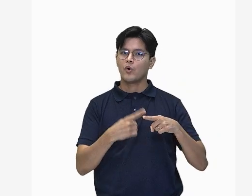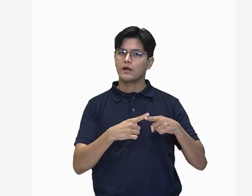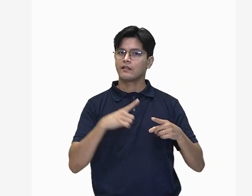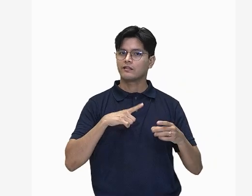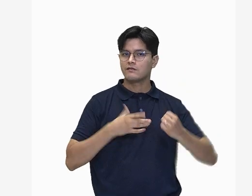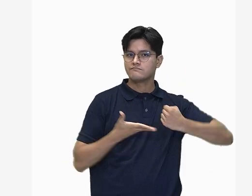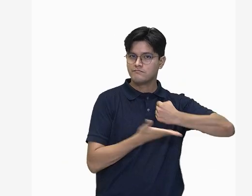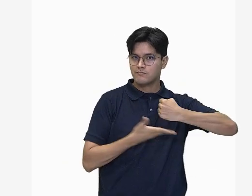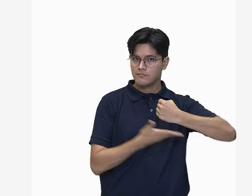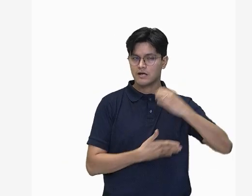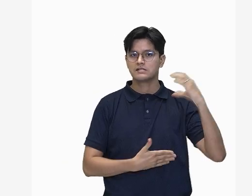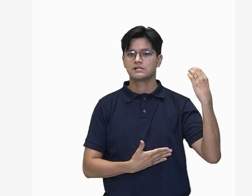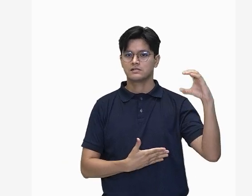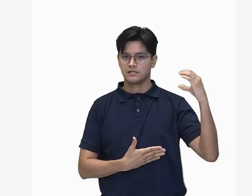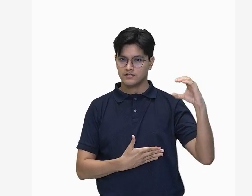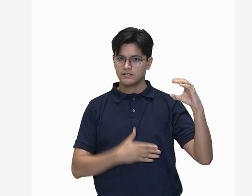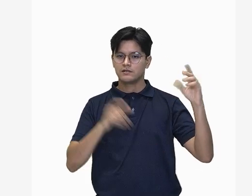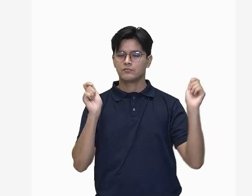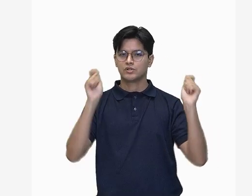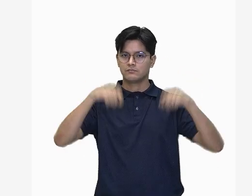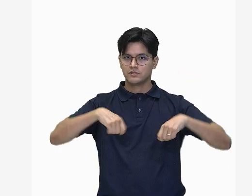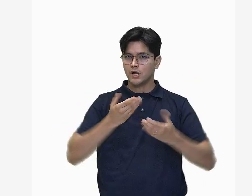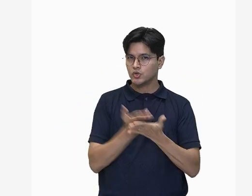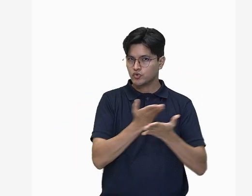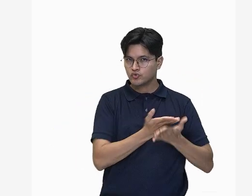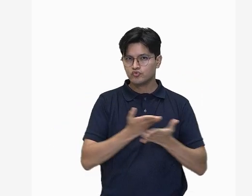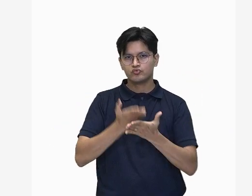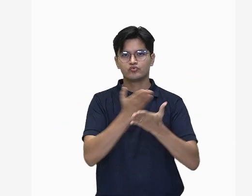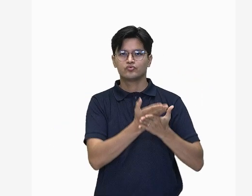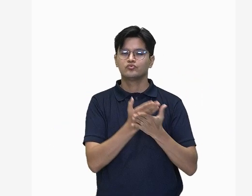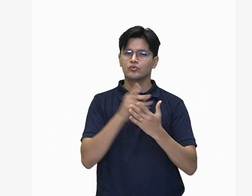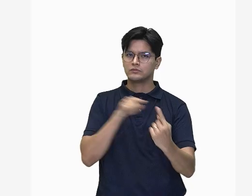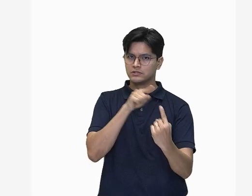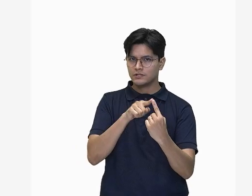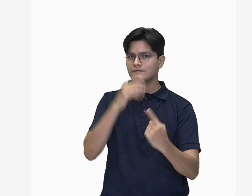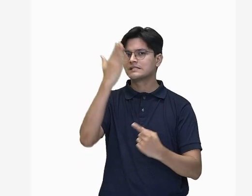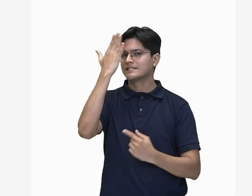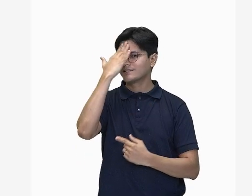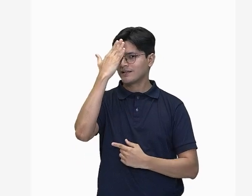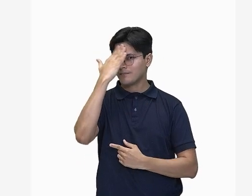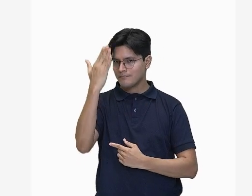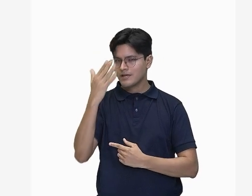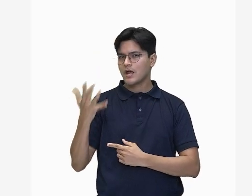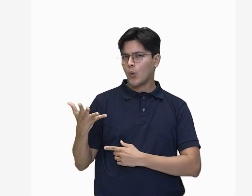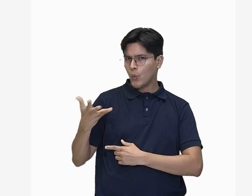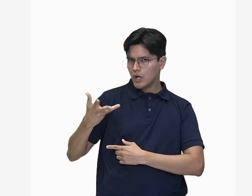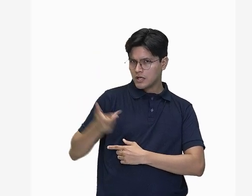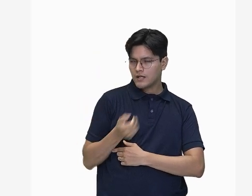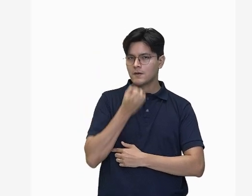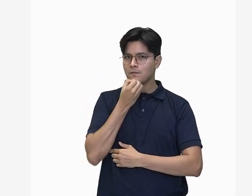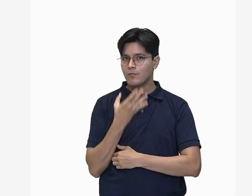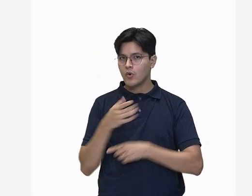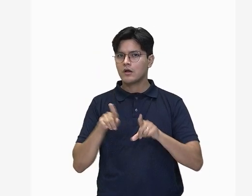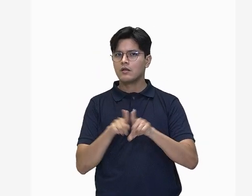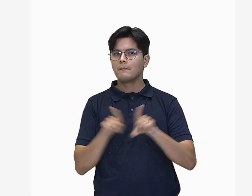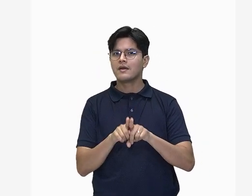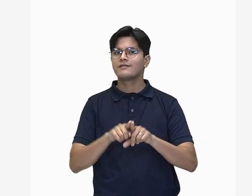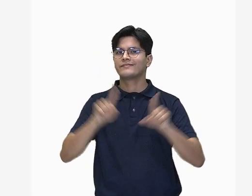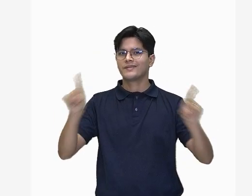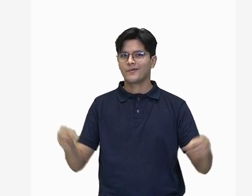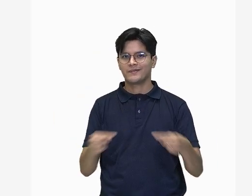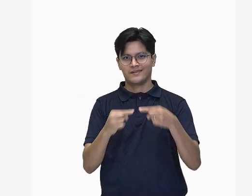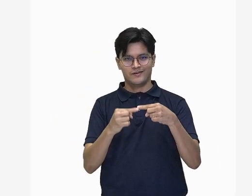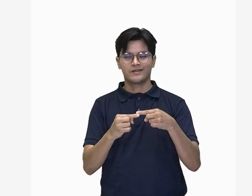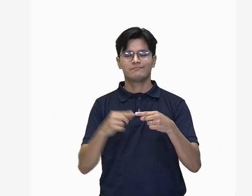ali aquele estudo, onde traz aquele controle de qualidade, e também a relação com as políticas públicas, né? A gente viu ali que o